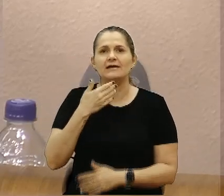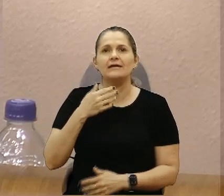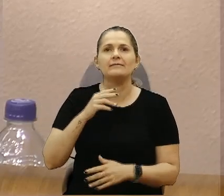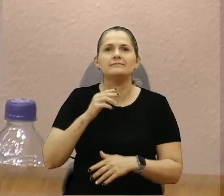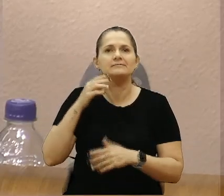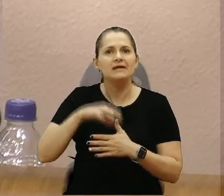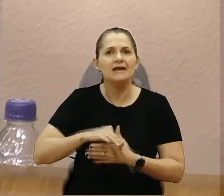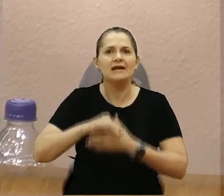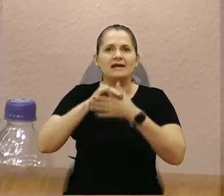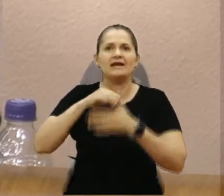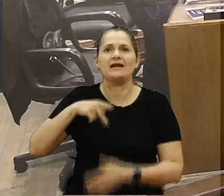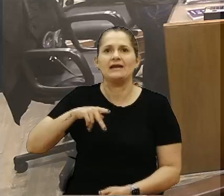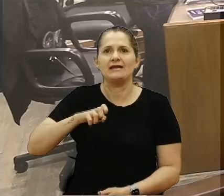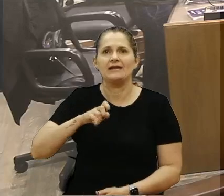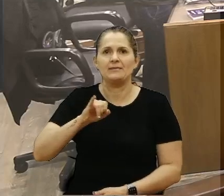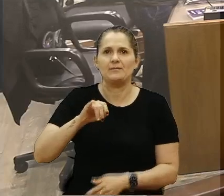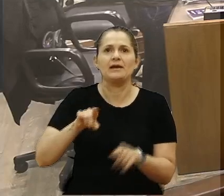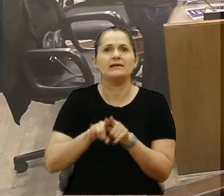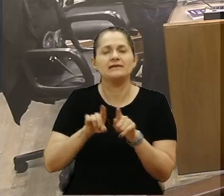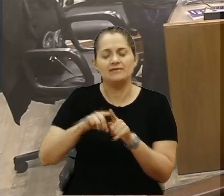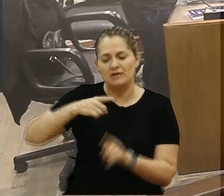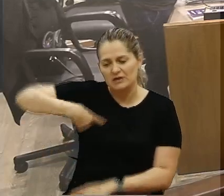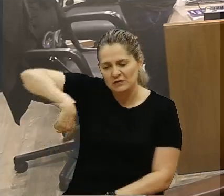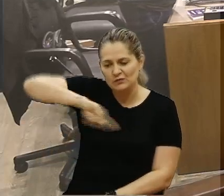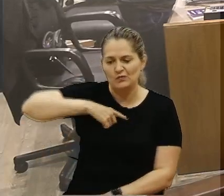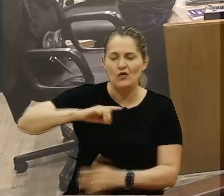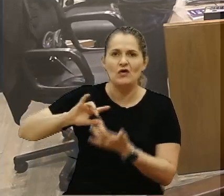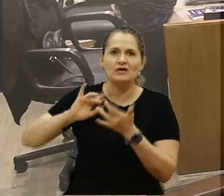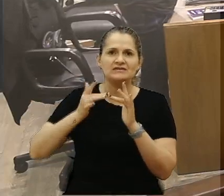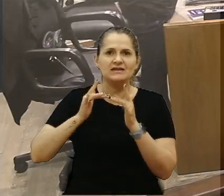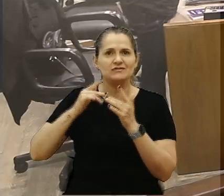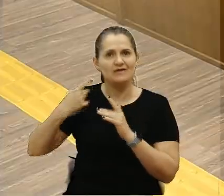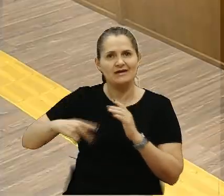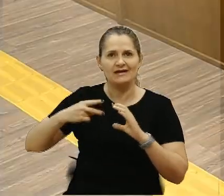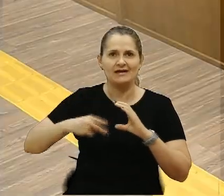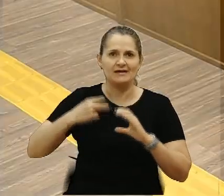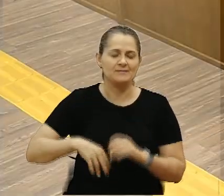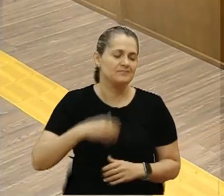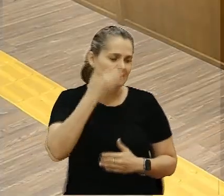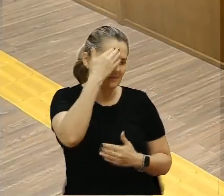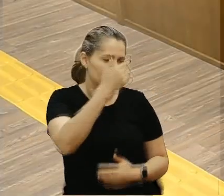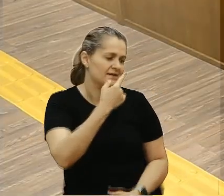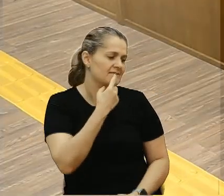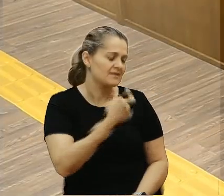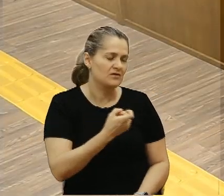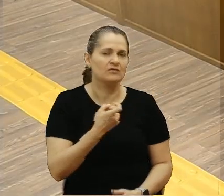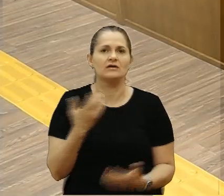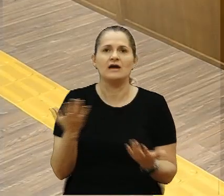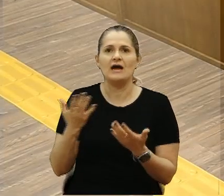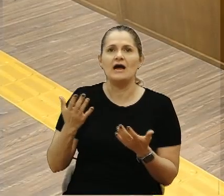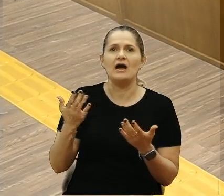importante articulação nessa casa. Era isso, senhor presidente. Obrigado, vereadora Rose Frigeri. Encerrada a primeira discussão.